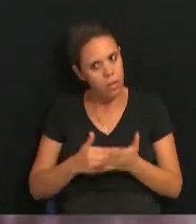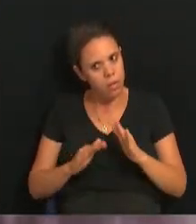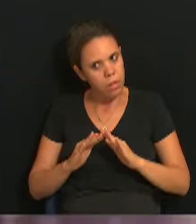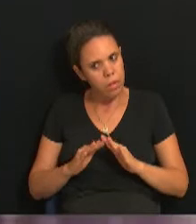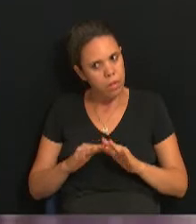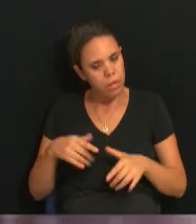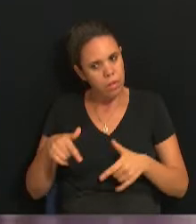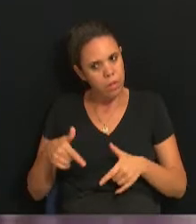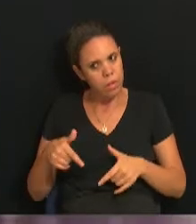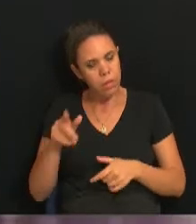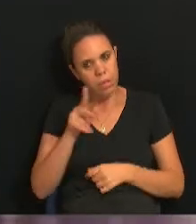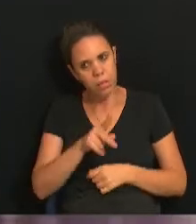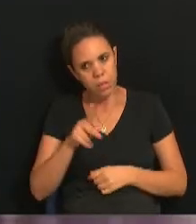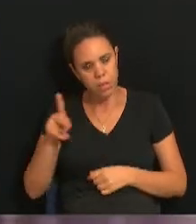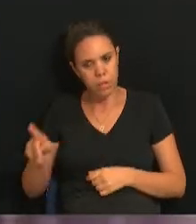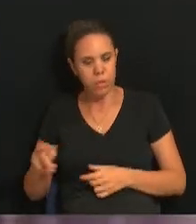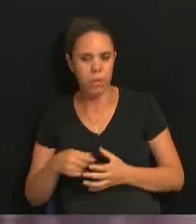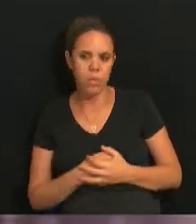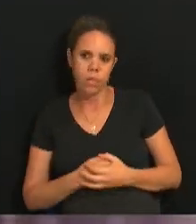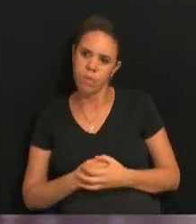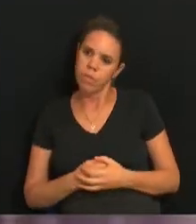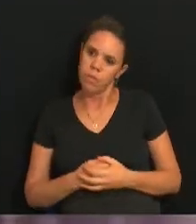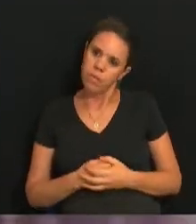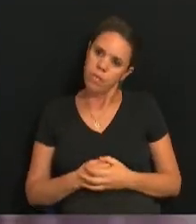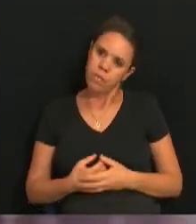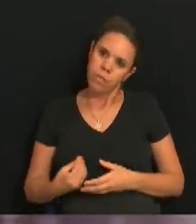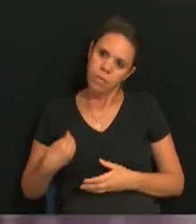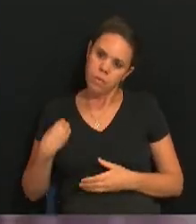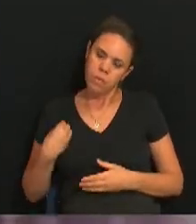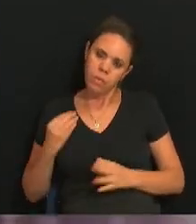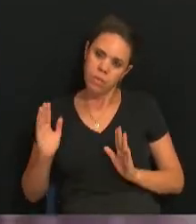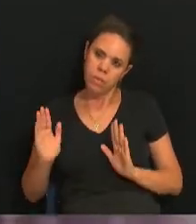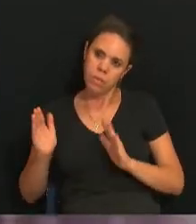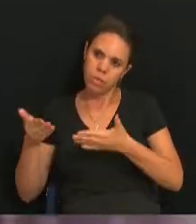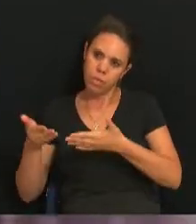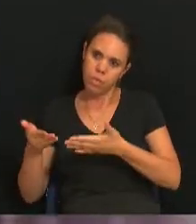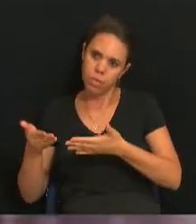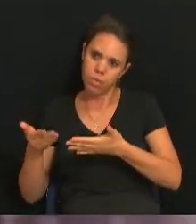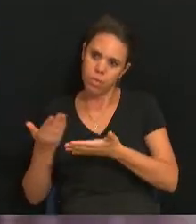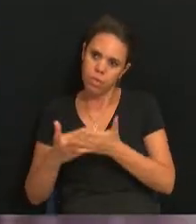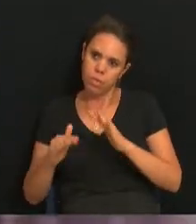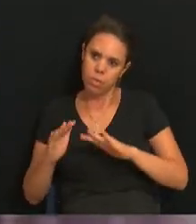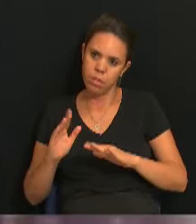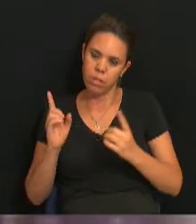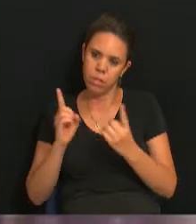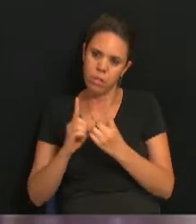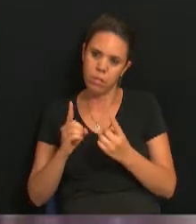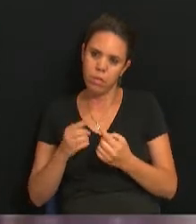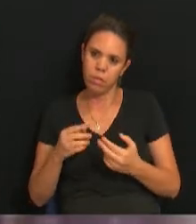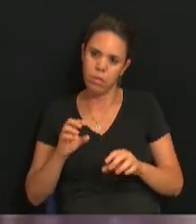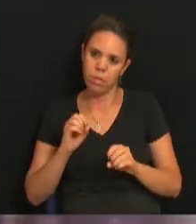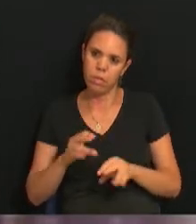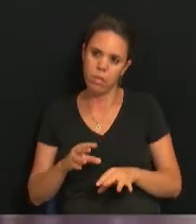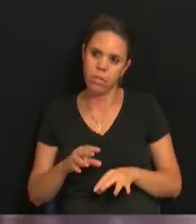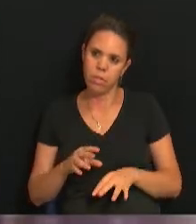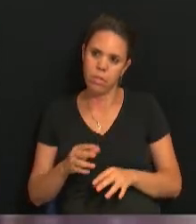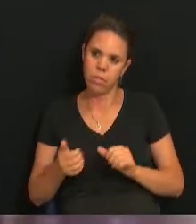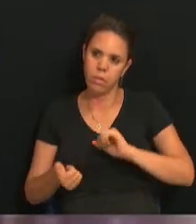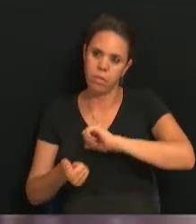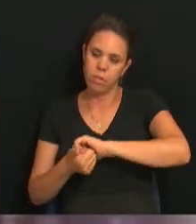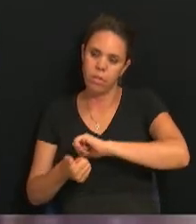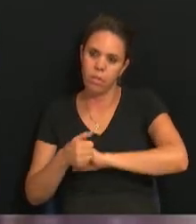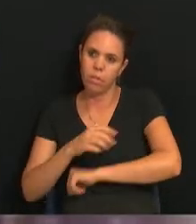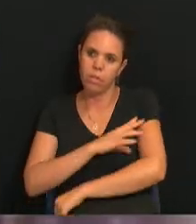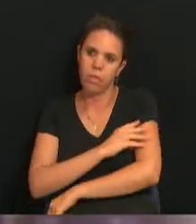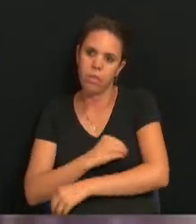trabalho de professores e professoras está direcionado para a comunidade escolar e o atendimento de uma educação pública de qualidade. E como